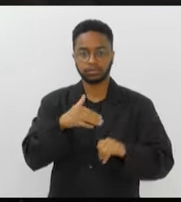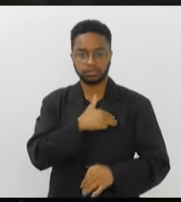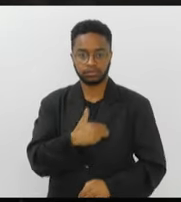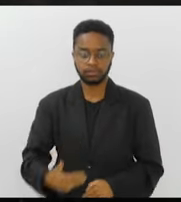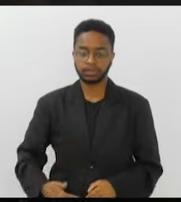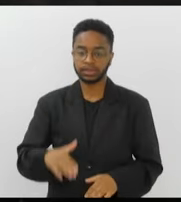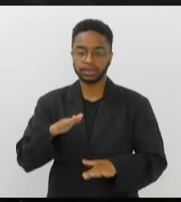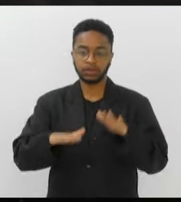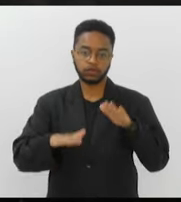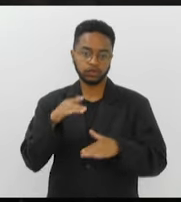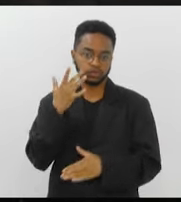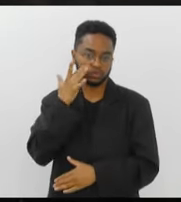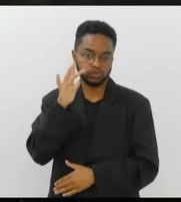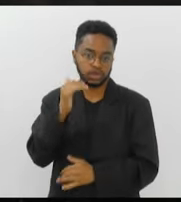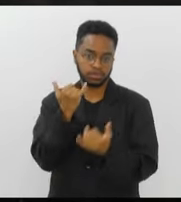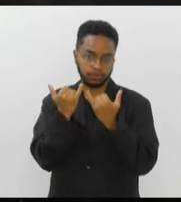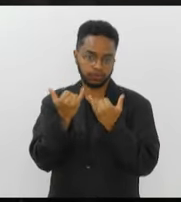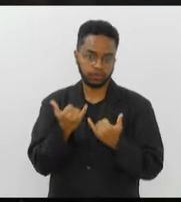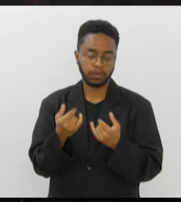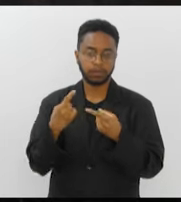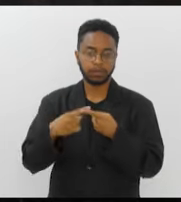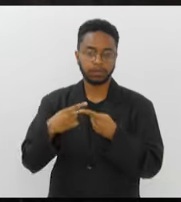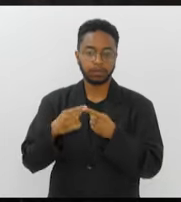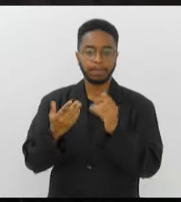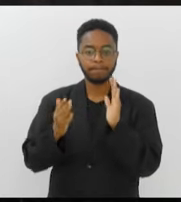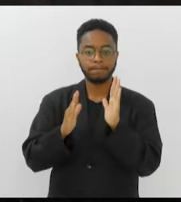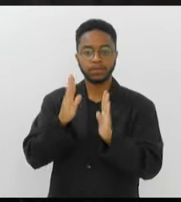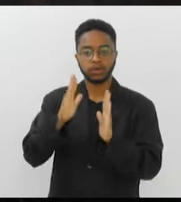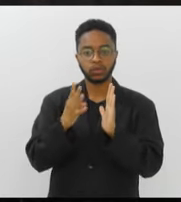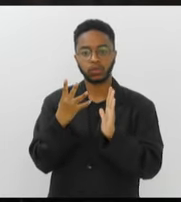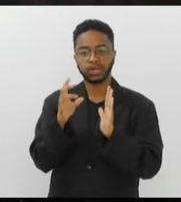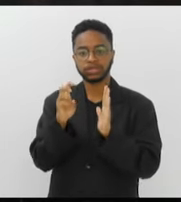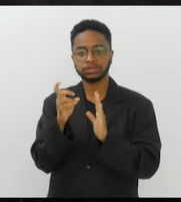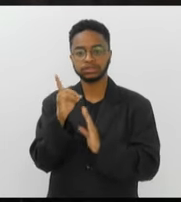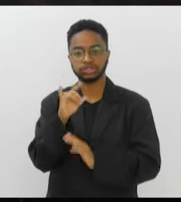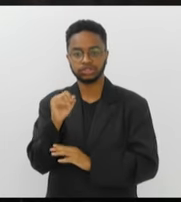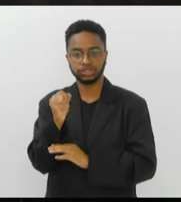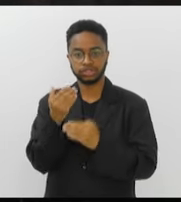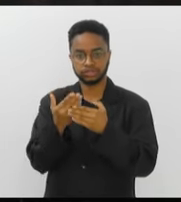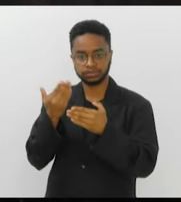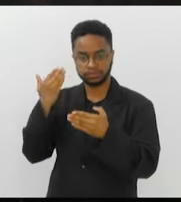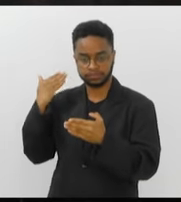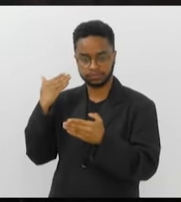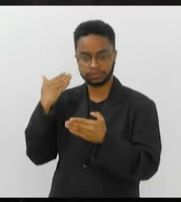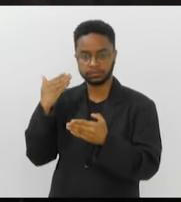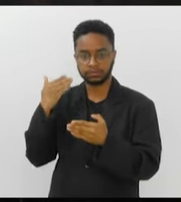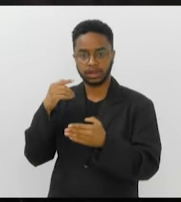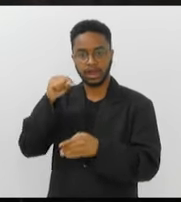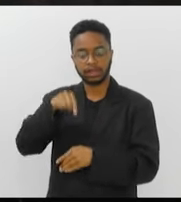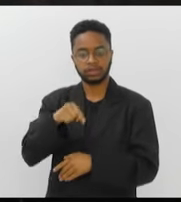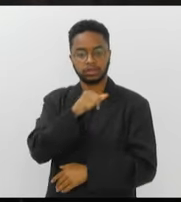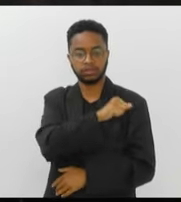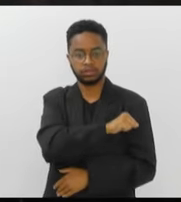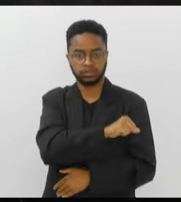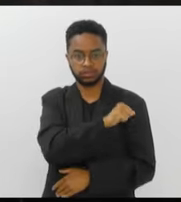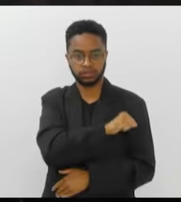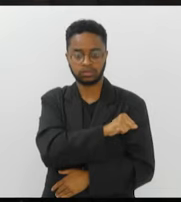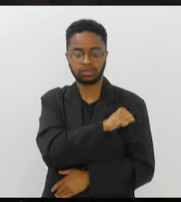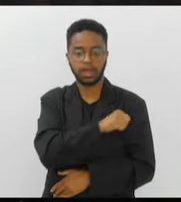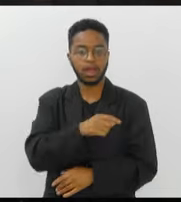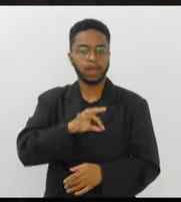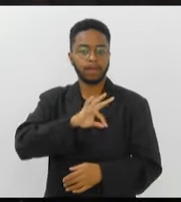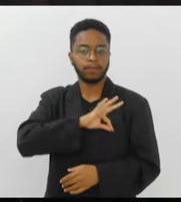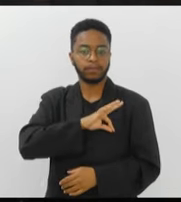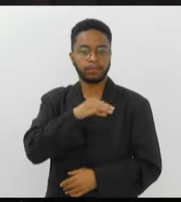dessa informação, nos últimos 45 dias, no estado do Rio de Janeiro, a